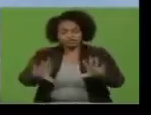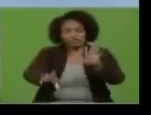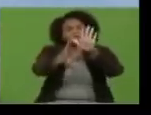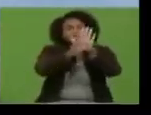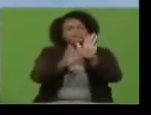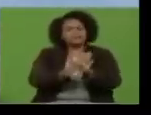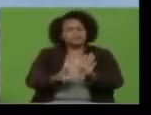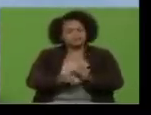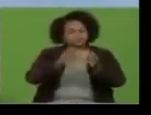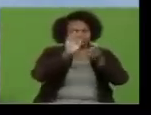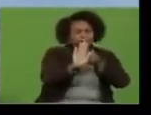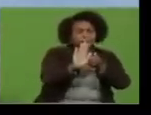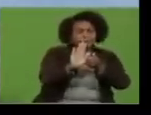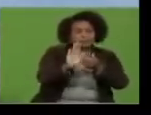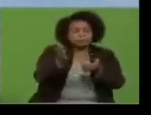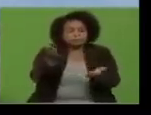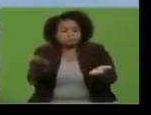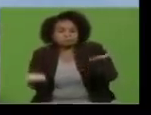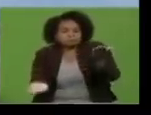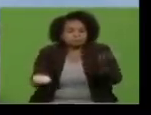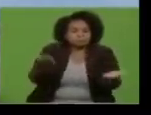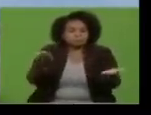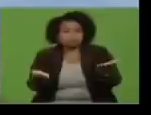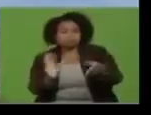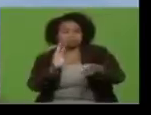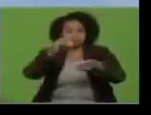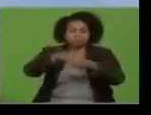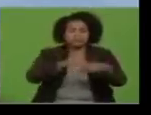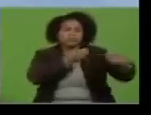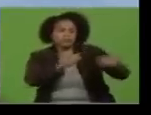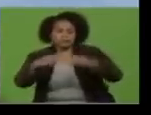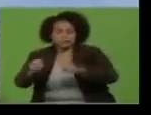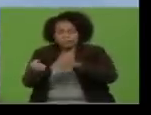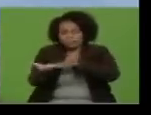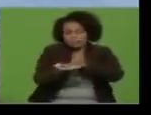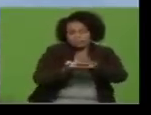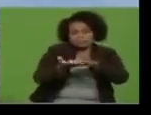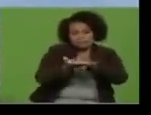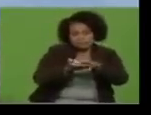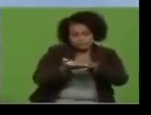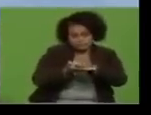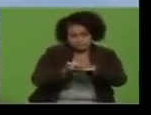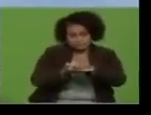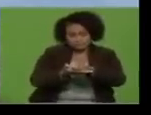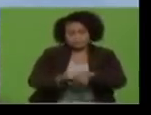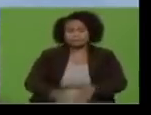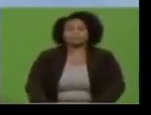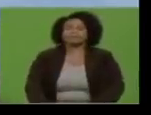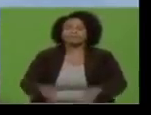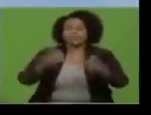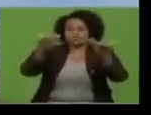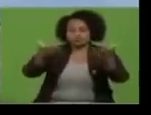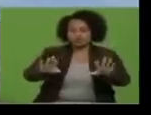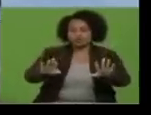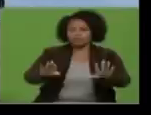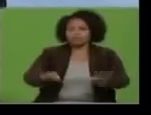restritivas com a manutenção de atividades básicas. Foi assim que mantiveram